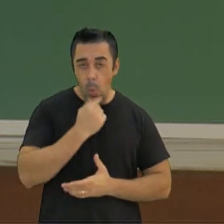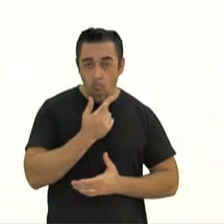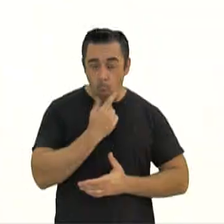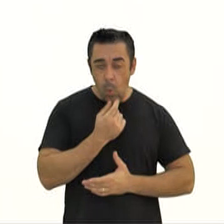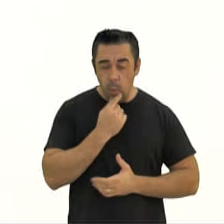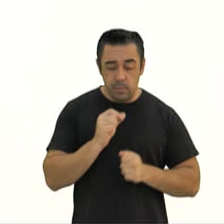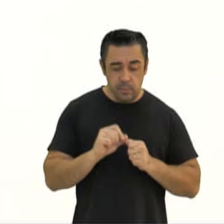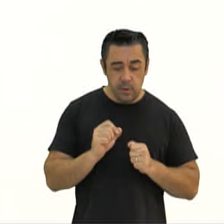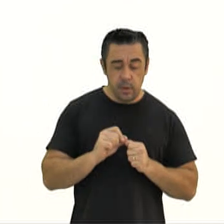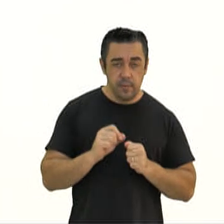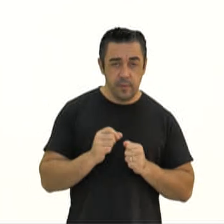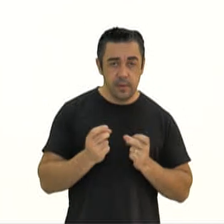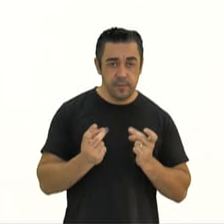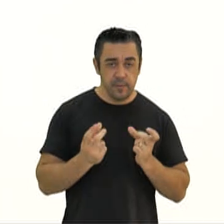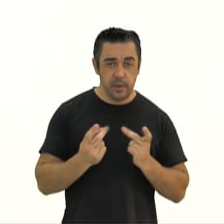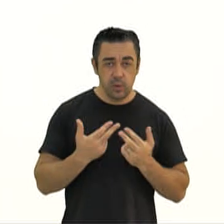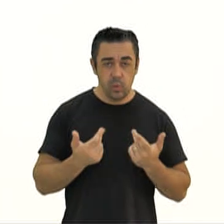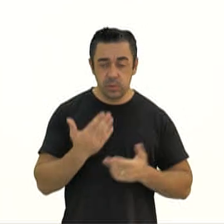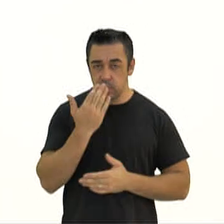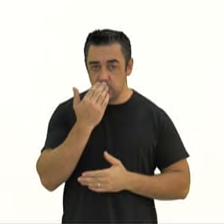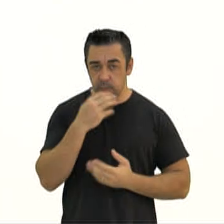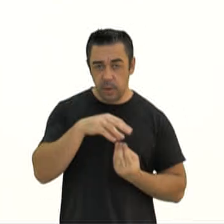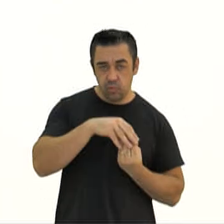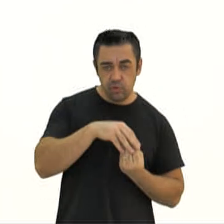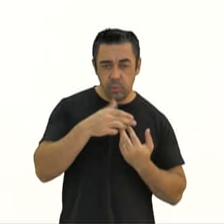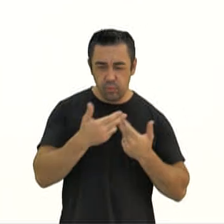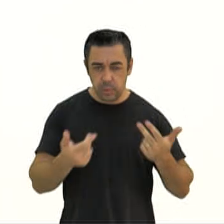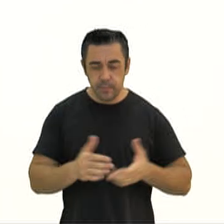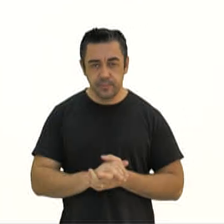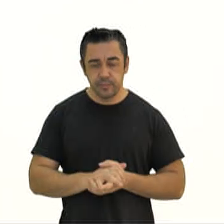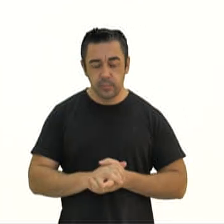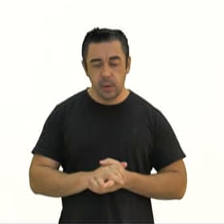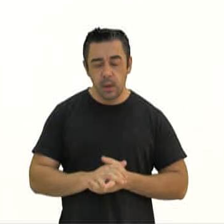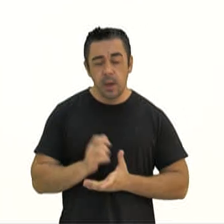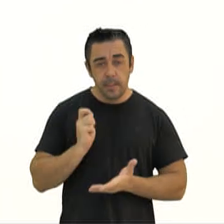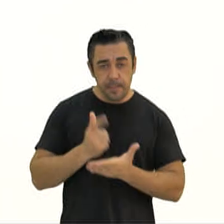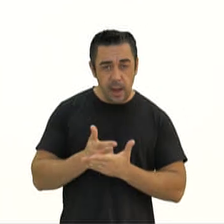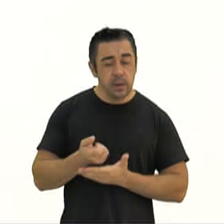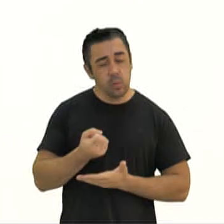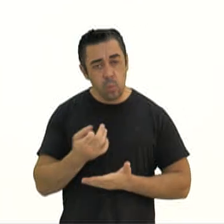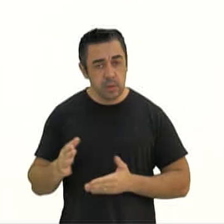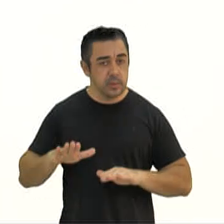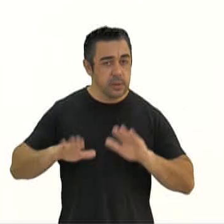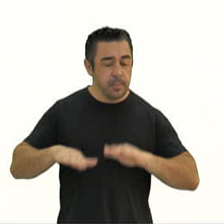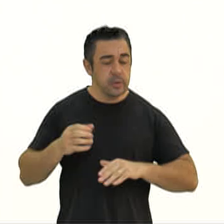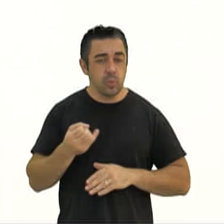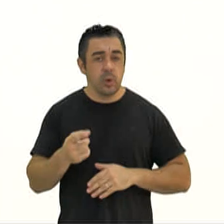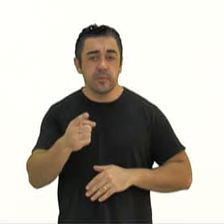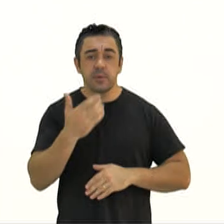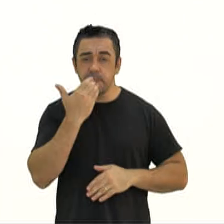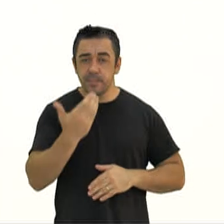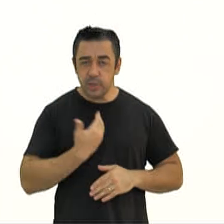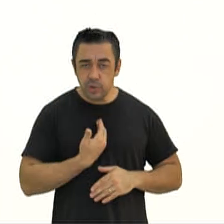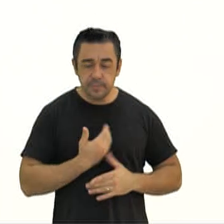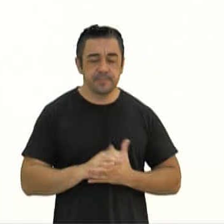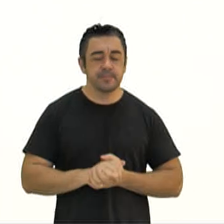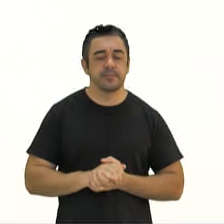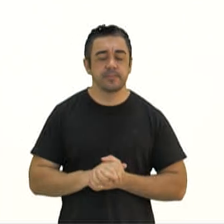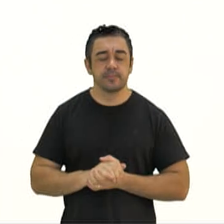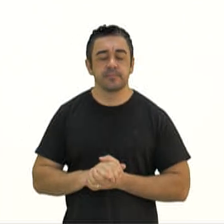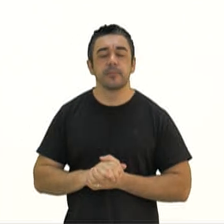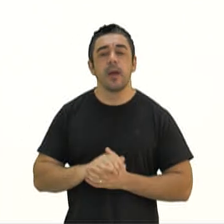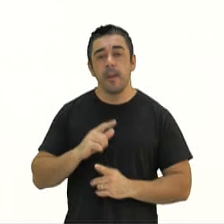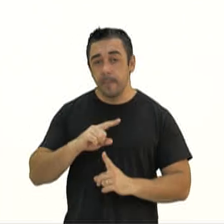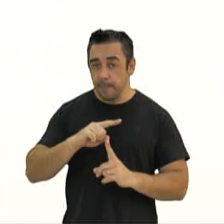produz salgadinhos para a festa. Os preços dependem da quantidade que for encomendada, mais uma